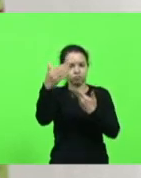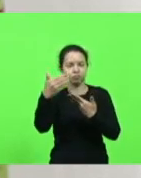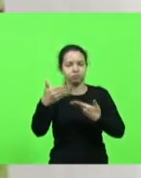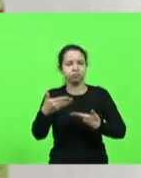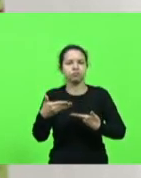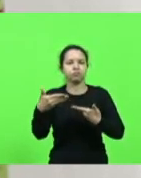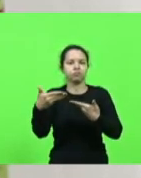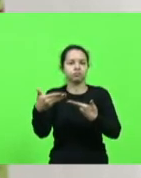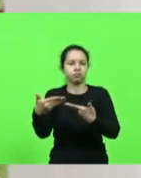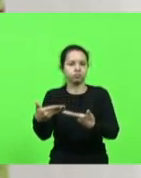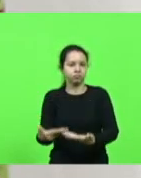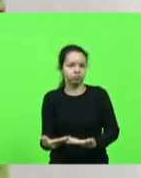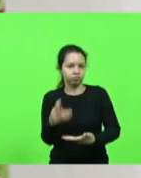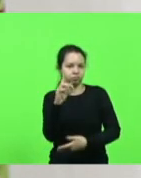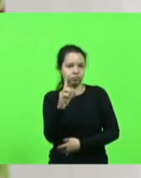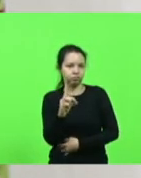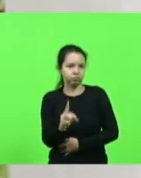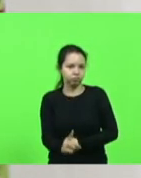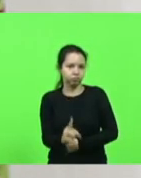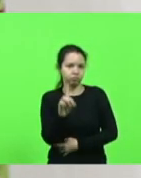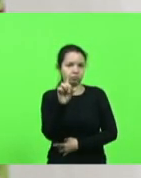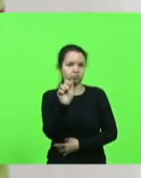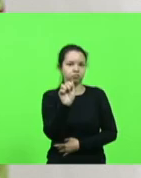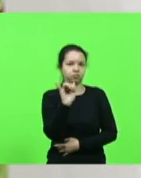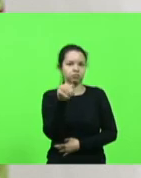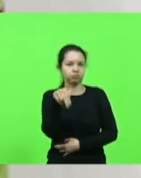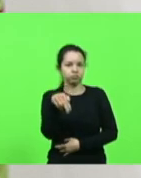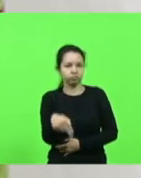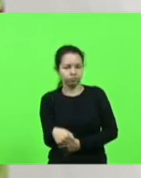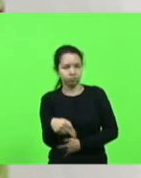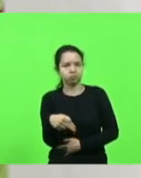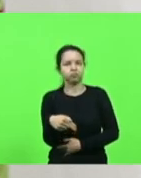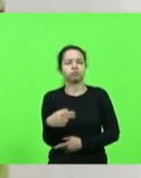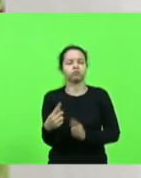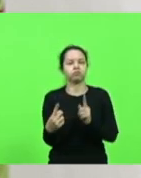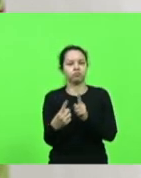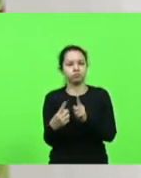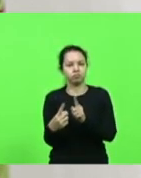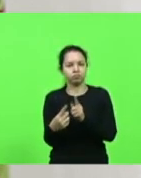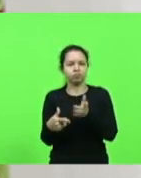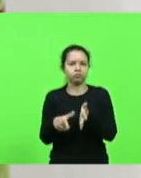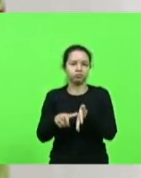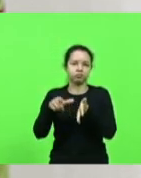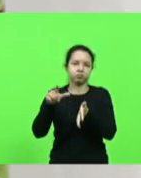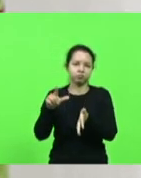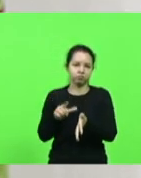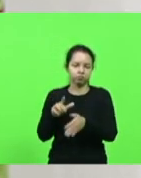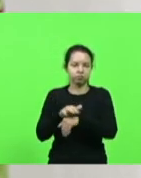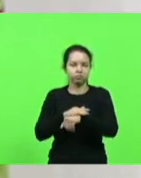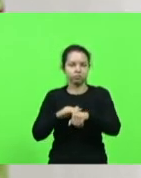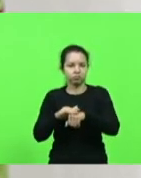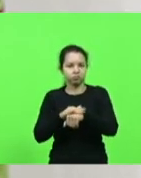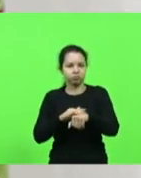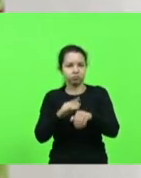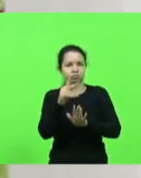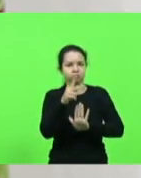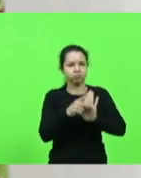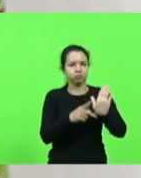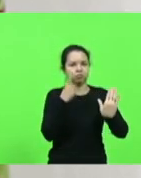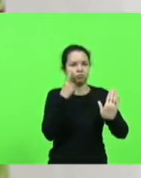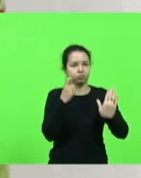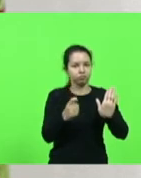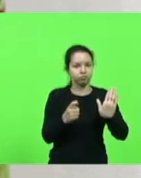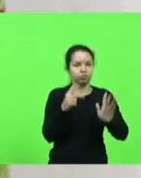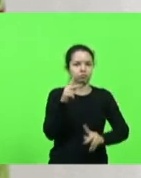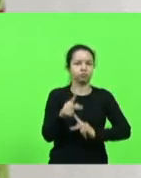comunicação, jornalista Diane Schultz, já nas conversas preliminares sobre o projeto de interesse comum e de toda a população de Santa Catarina,